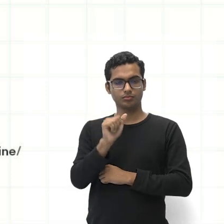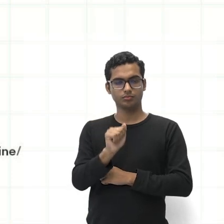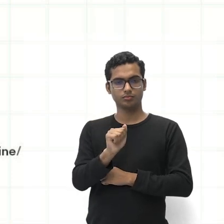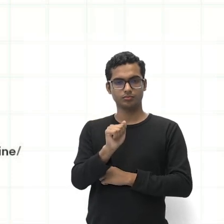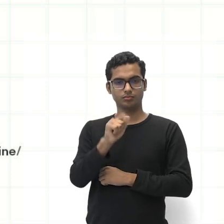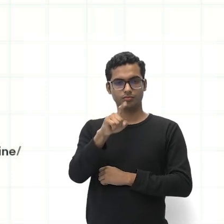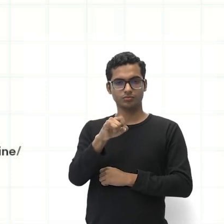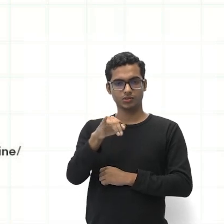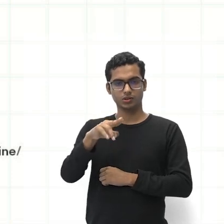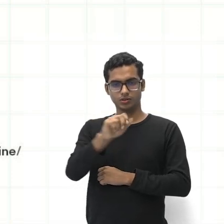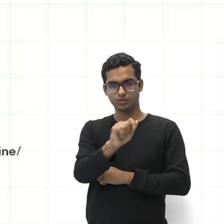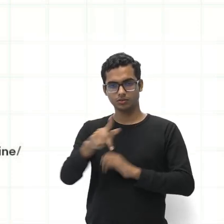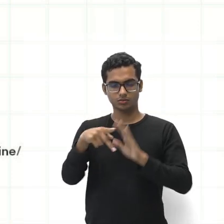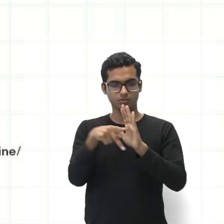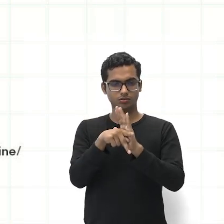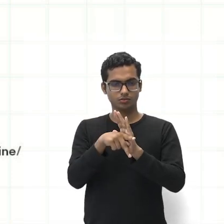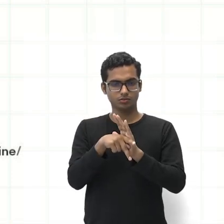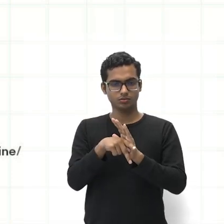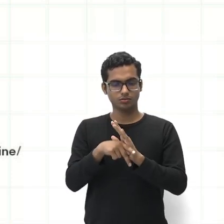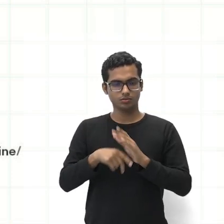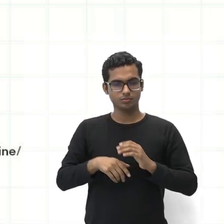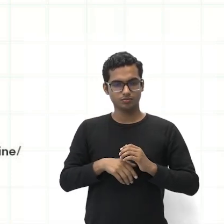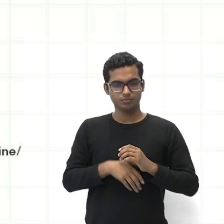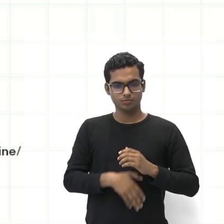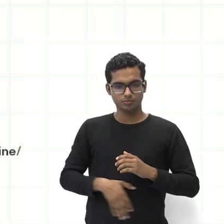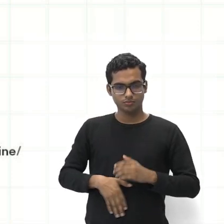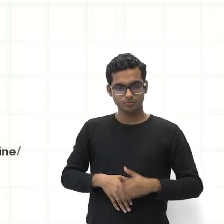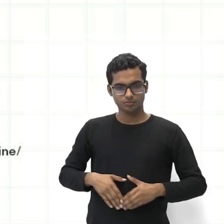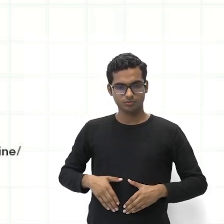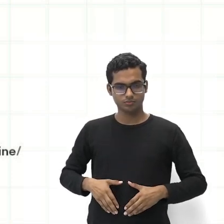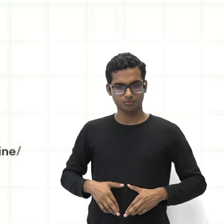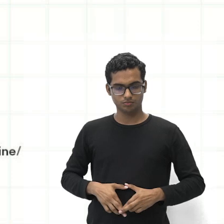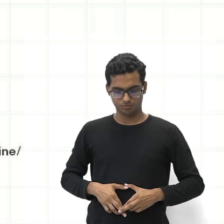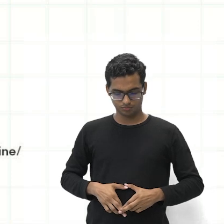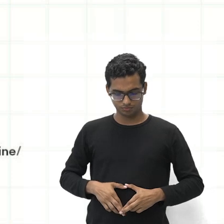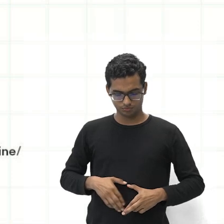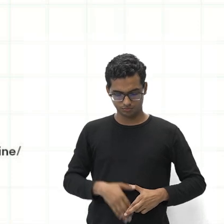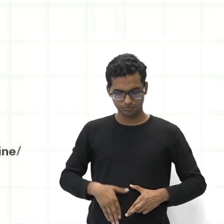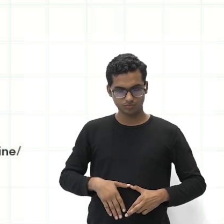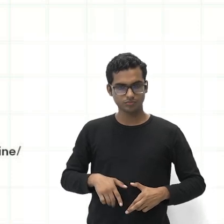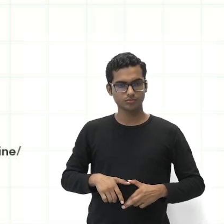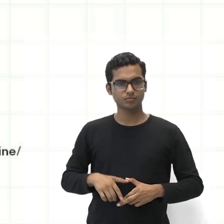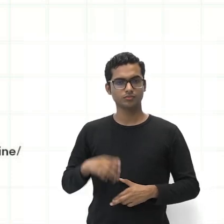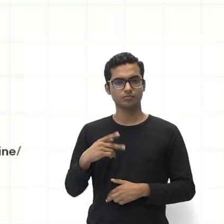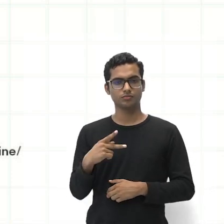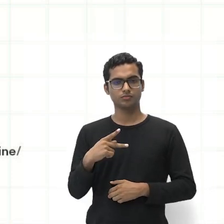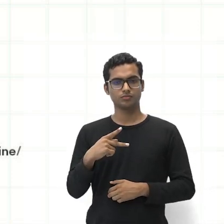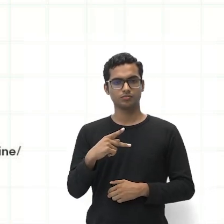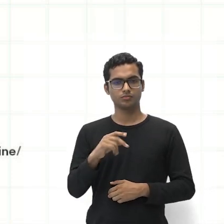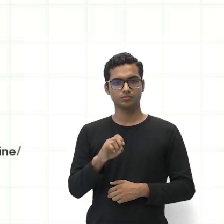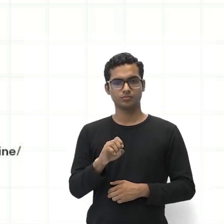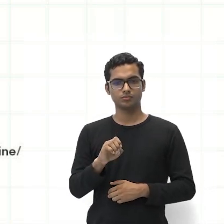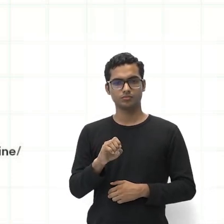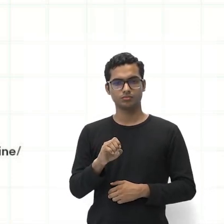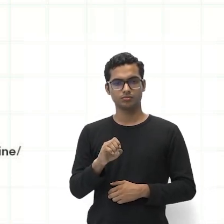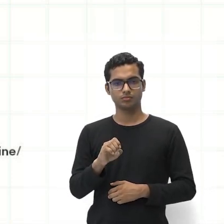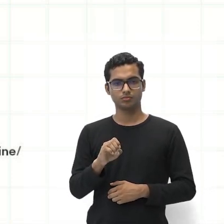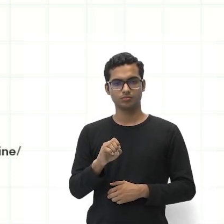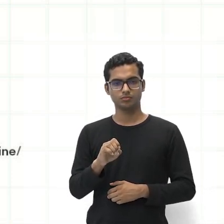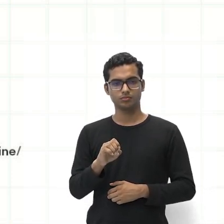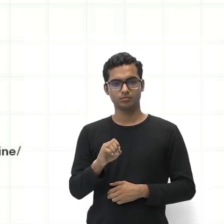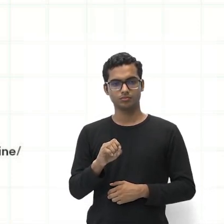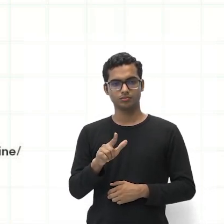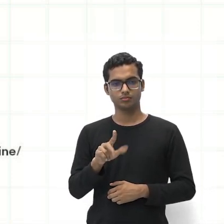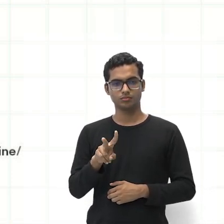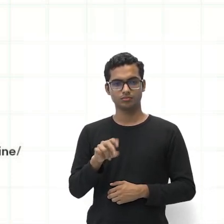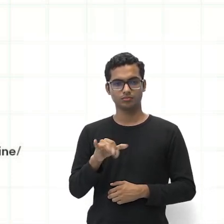na cintura pélvica, certo? E aí nós vamos ter a nossa perna e